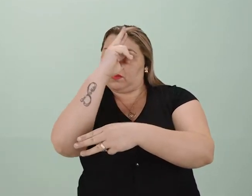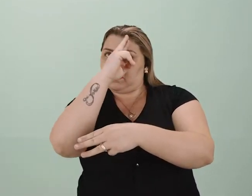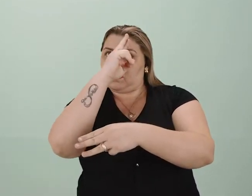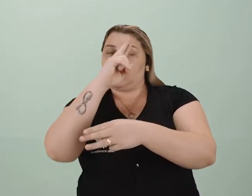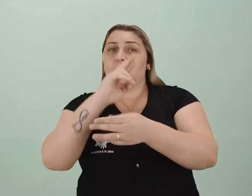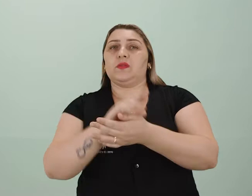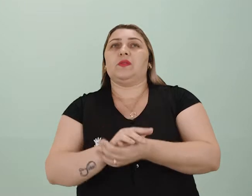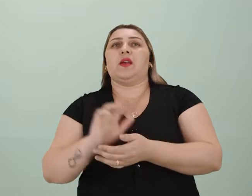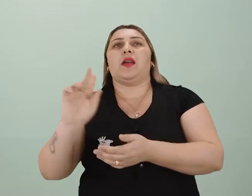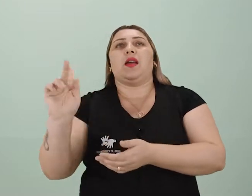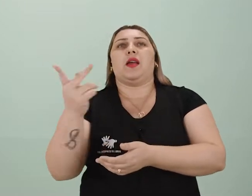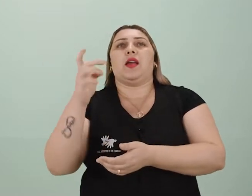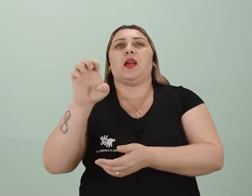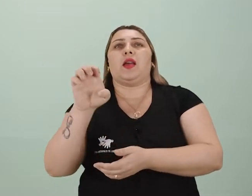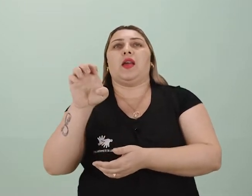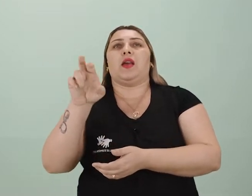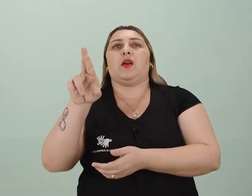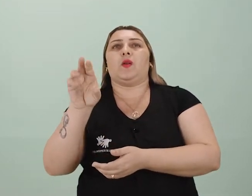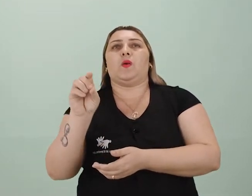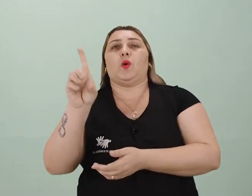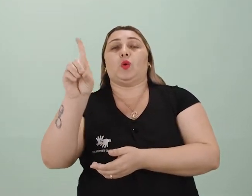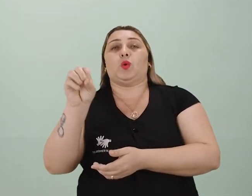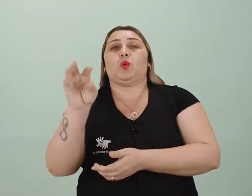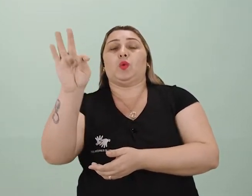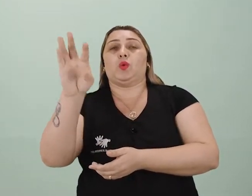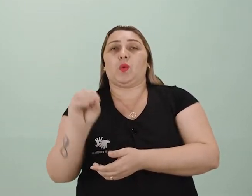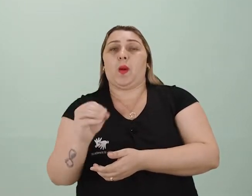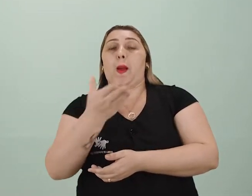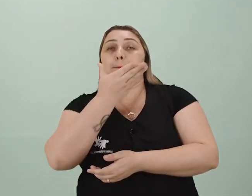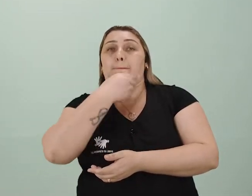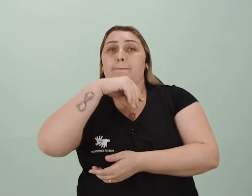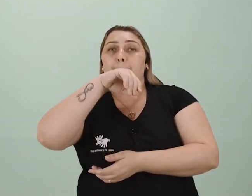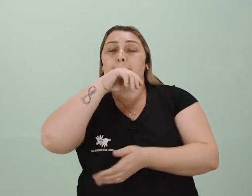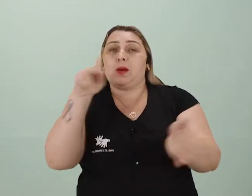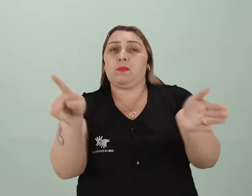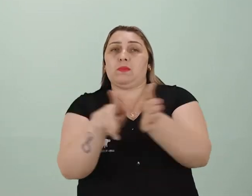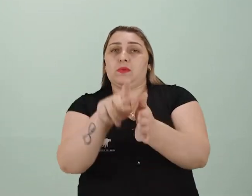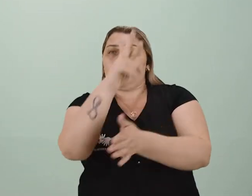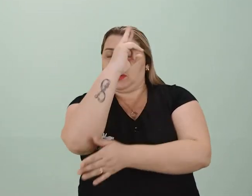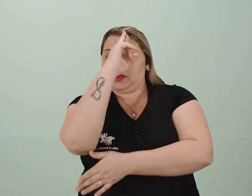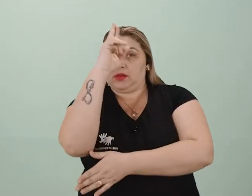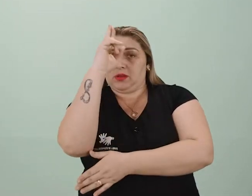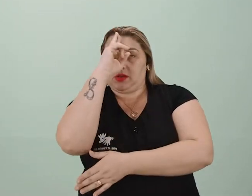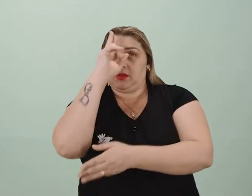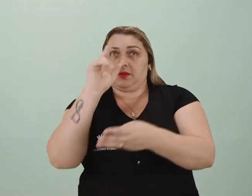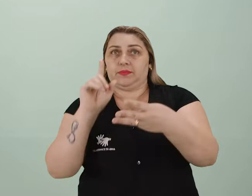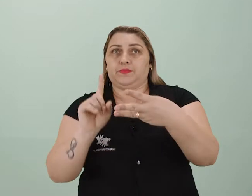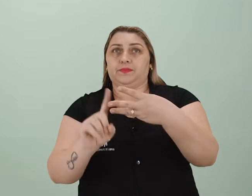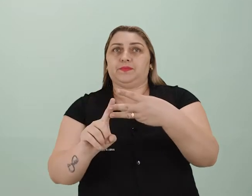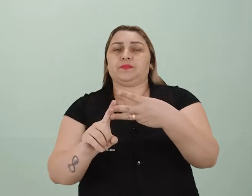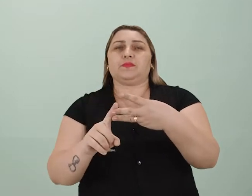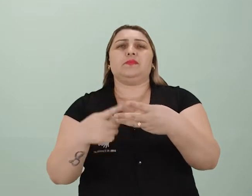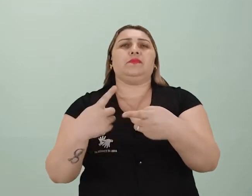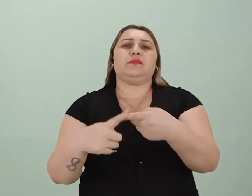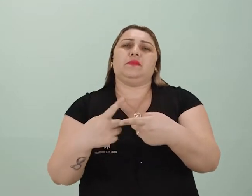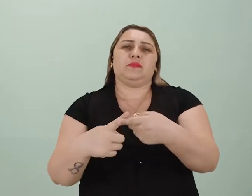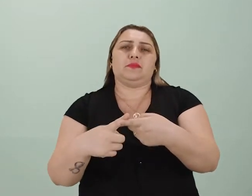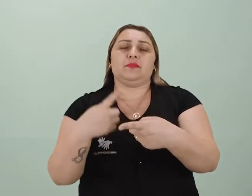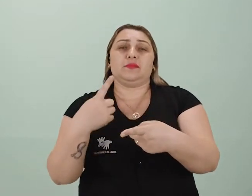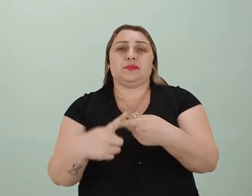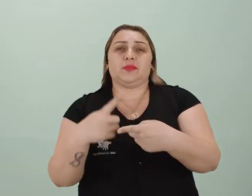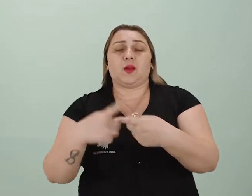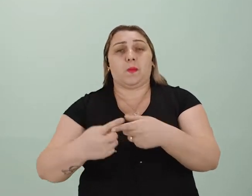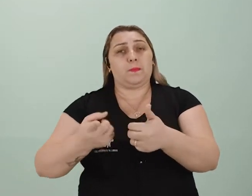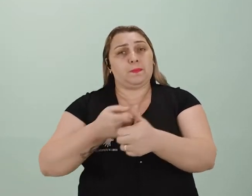tá? Heródoto, por exemplo, foi considerado o pai da história. Isso por quê? Porque ele